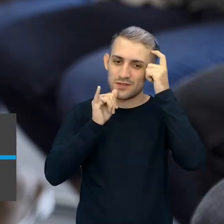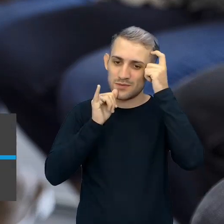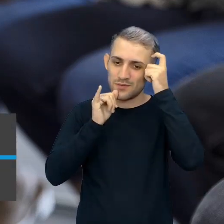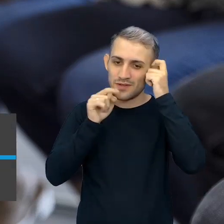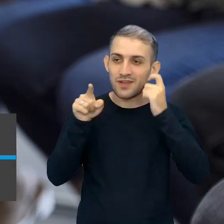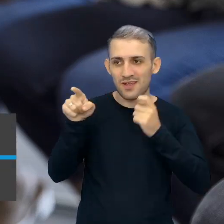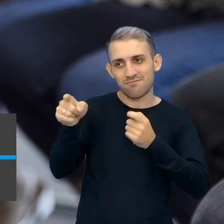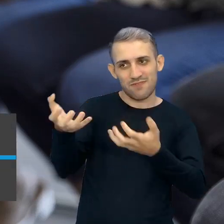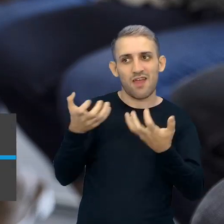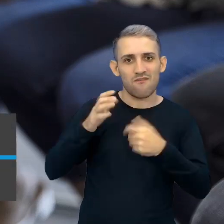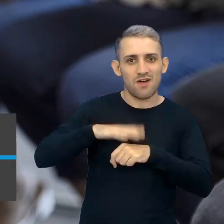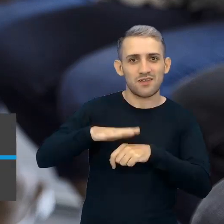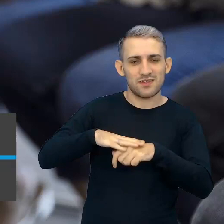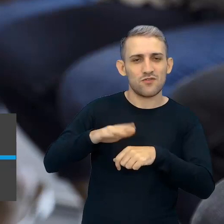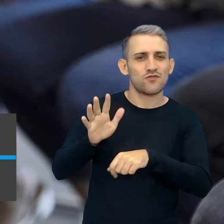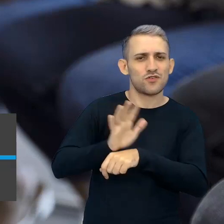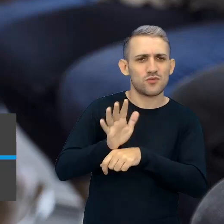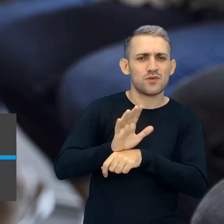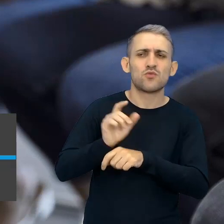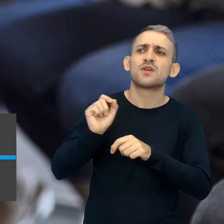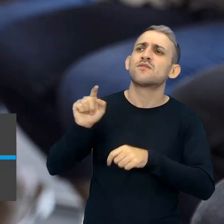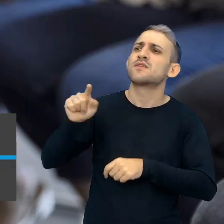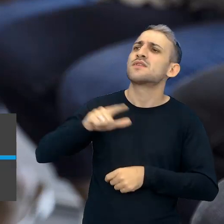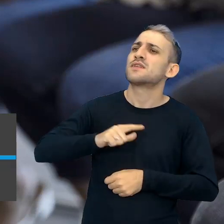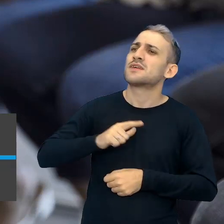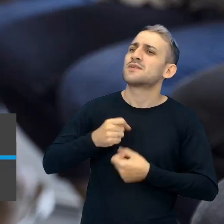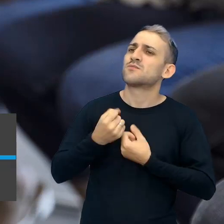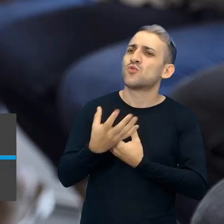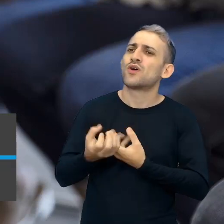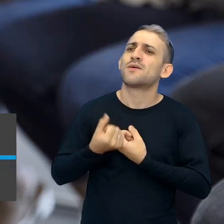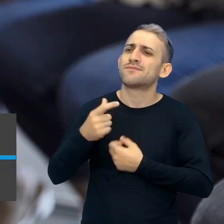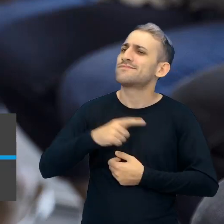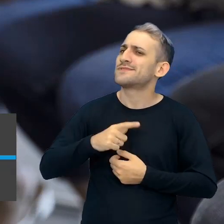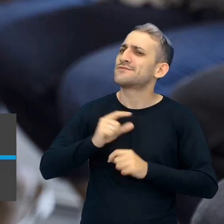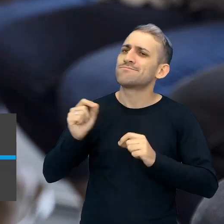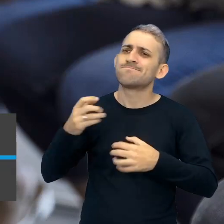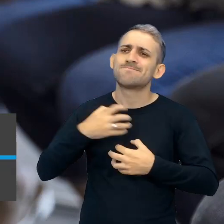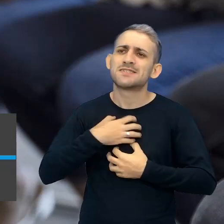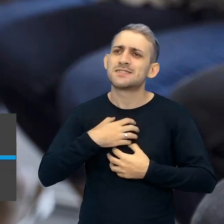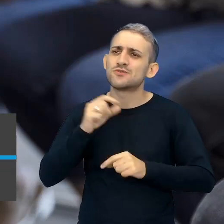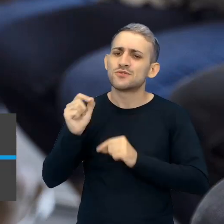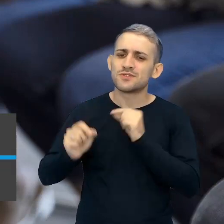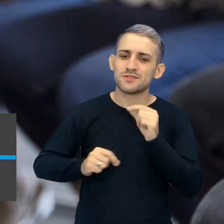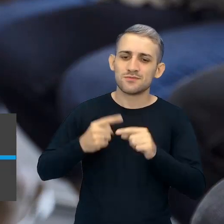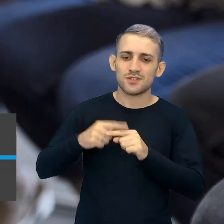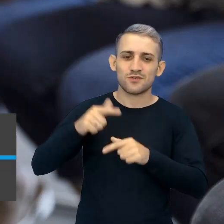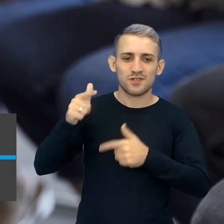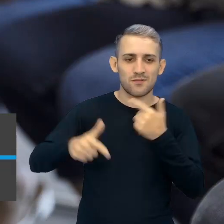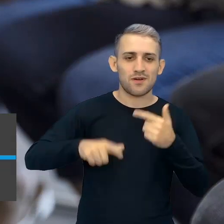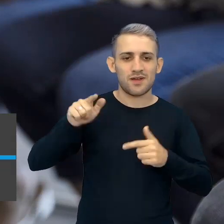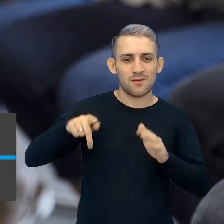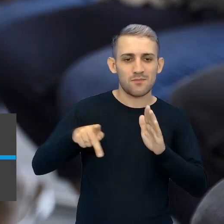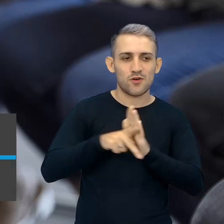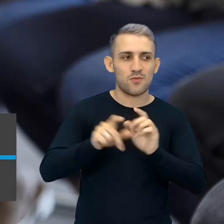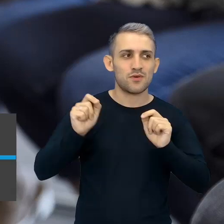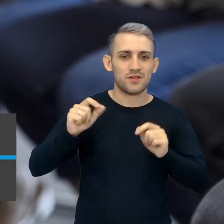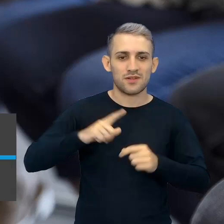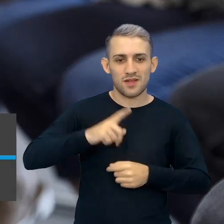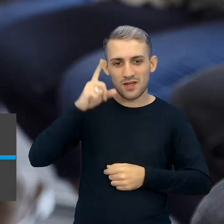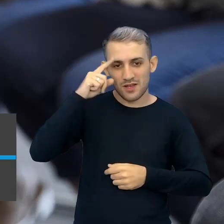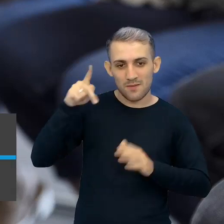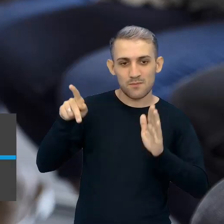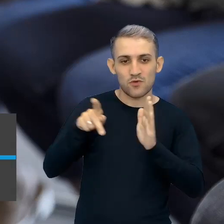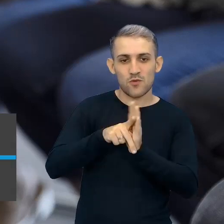fazer o filme, né, então o que que você vê Com nesse certeza. poema, por exemplo, aí porque o seu trabalho vai ser o de tirar aquilo da ideia